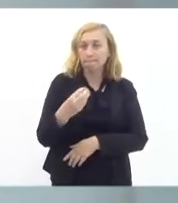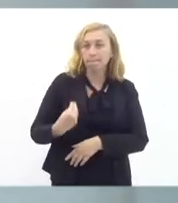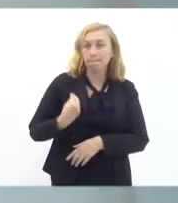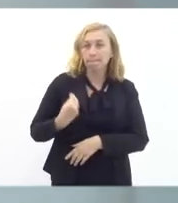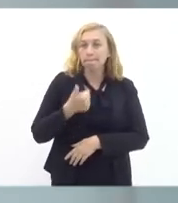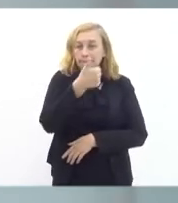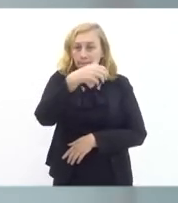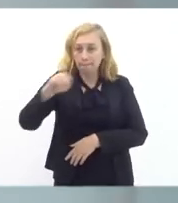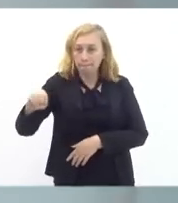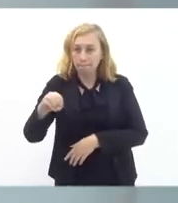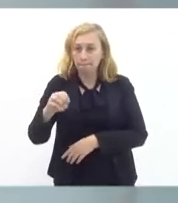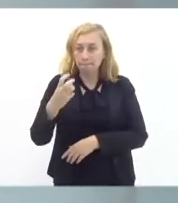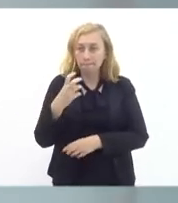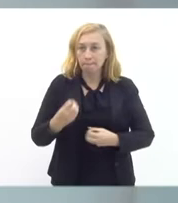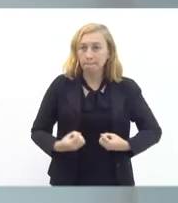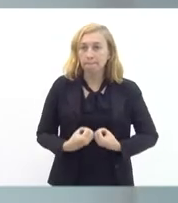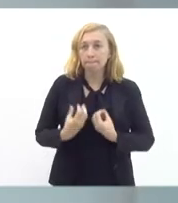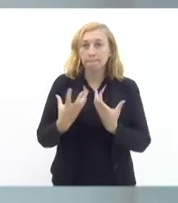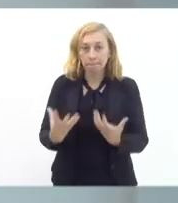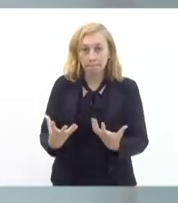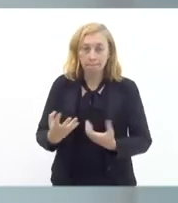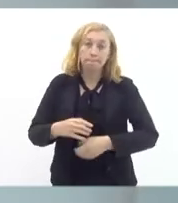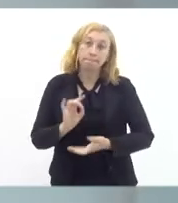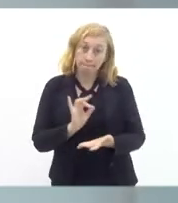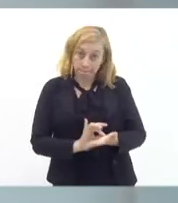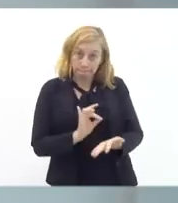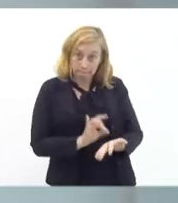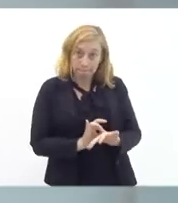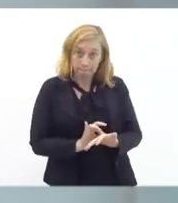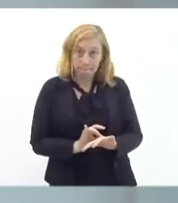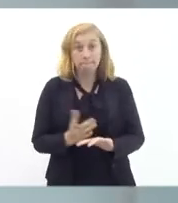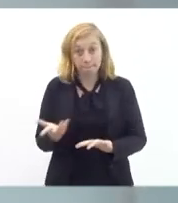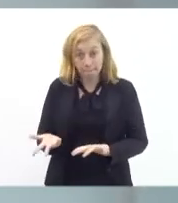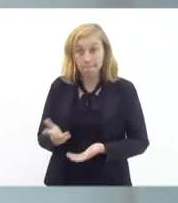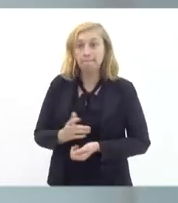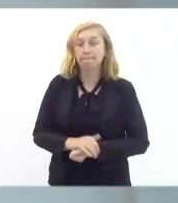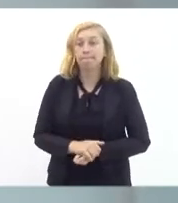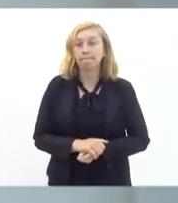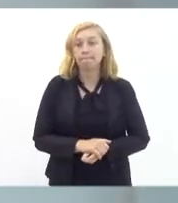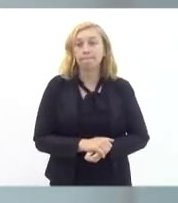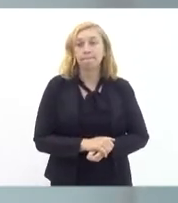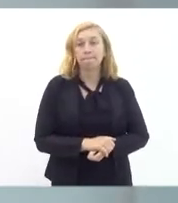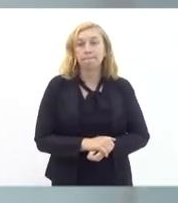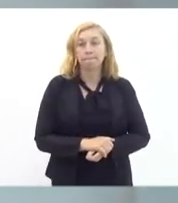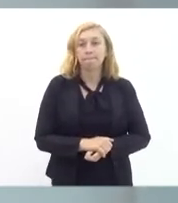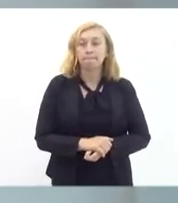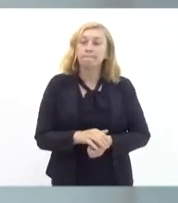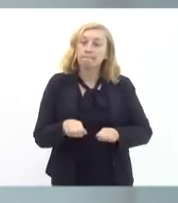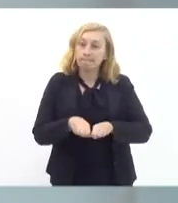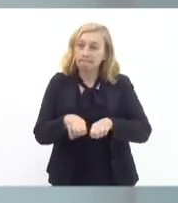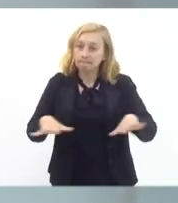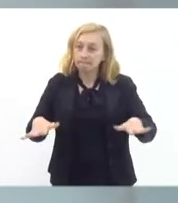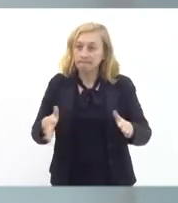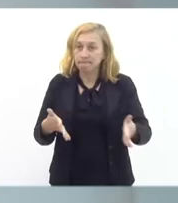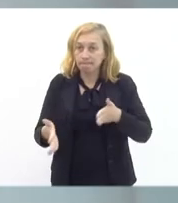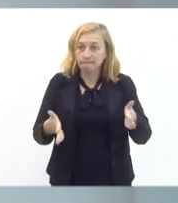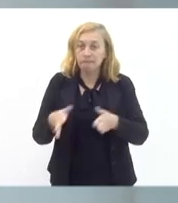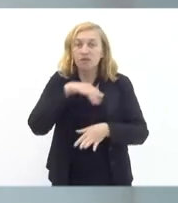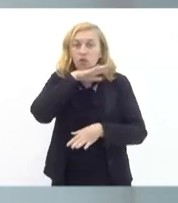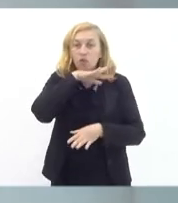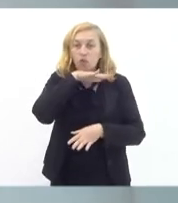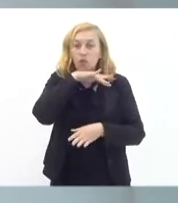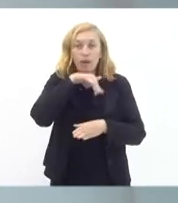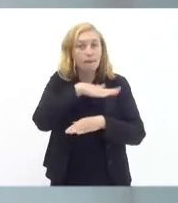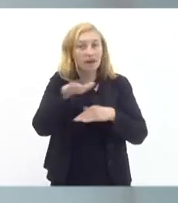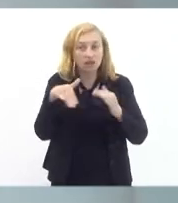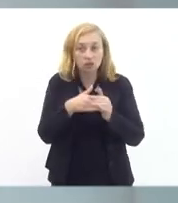100% de doações. Na verdade, aí vem um tempero de pandemia, ficou ruim para todo mundo, ficou